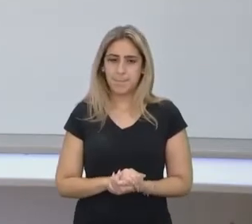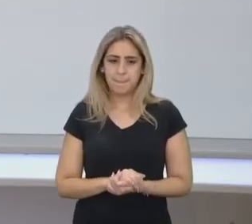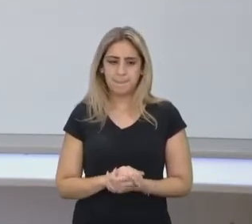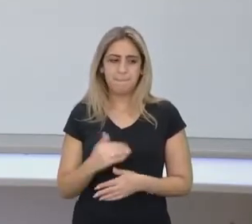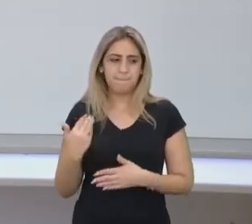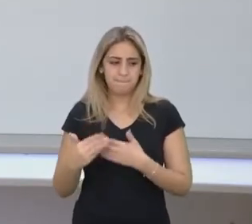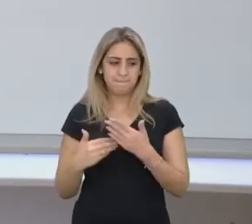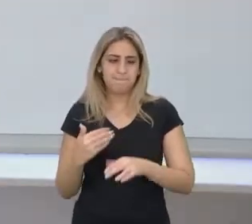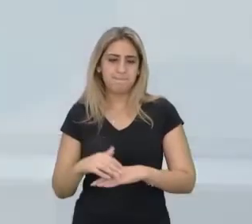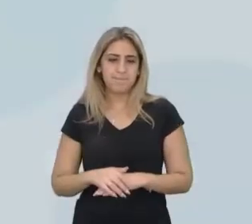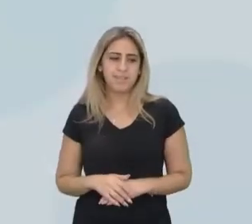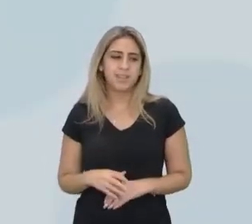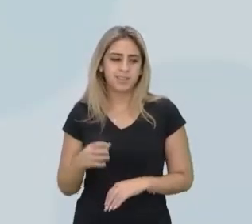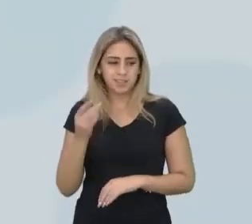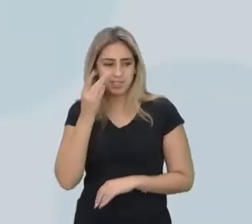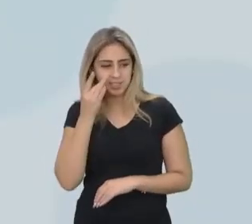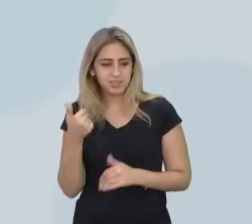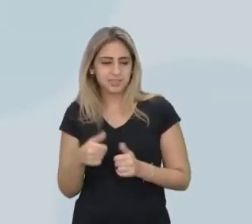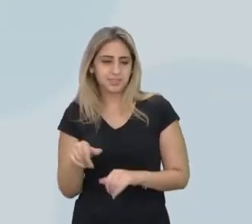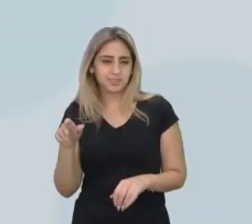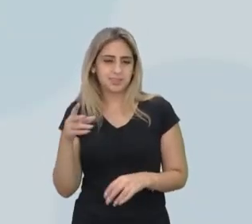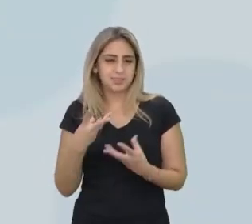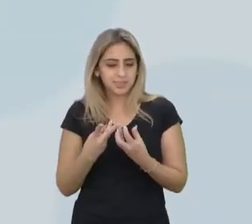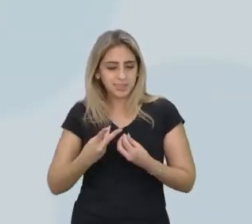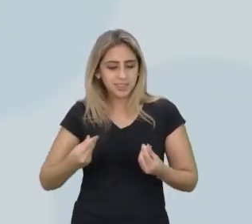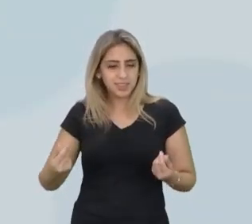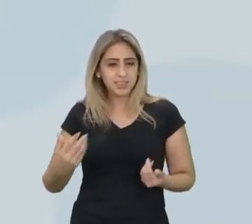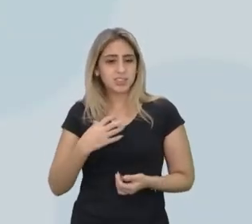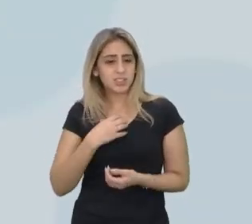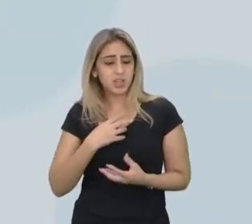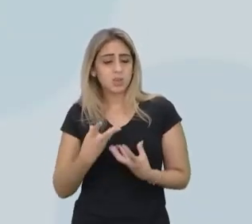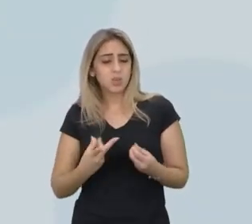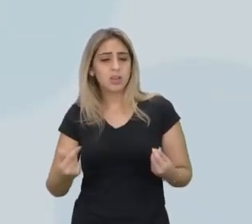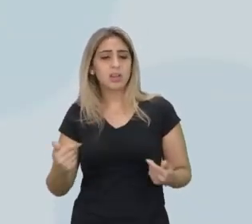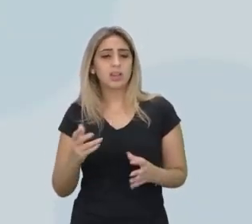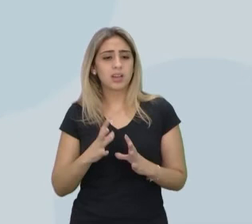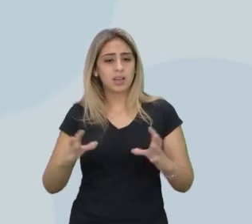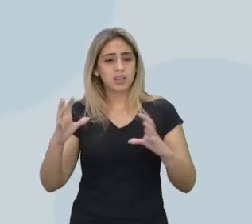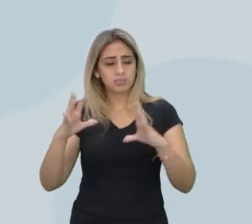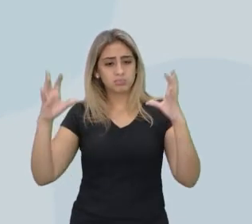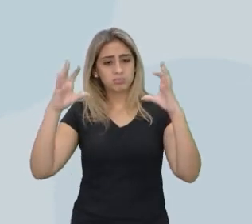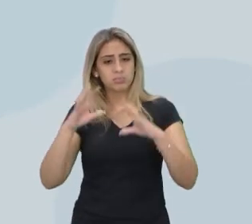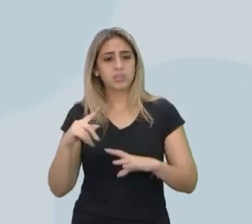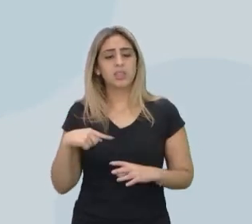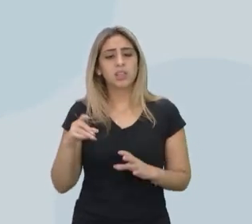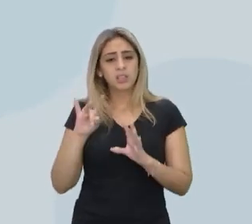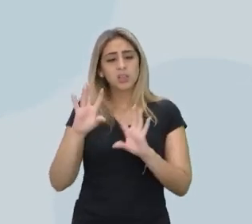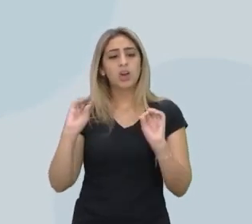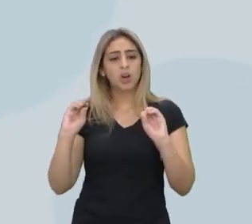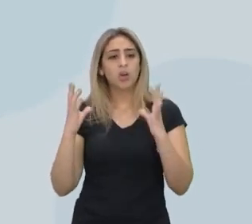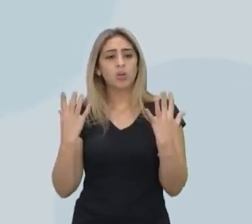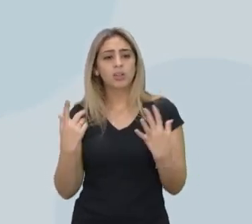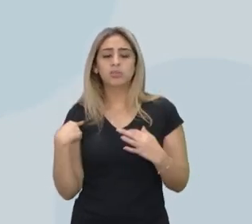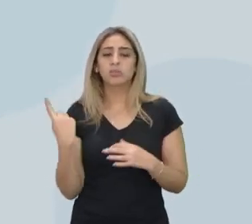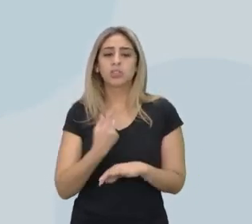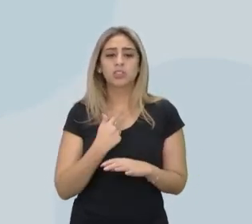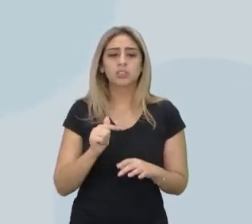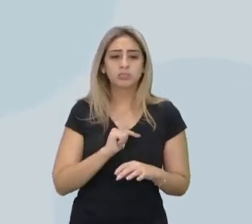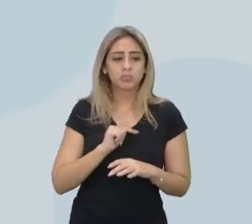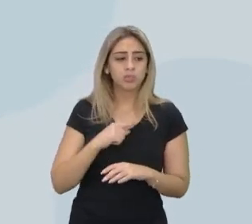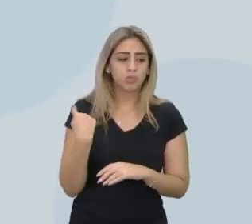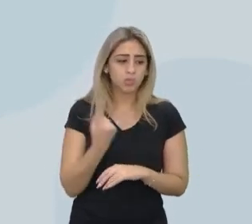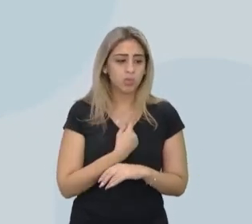meu metano, ele está no estado gasoso. E essa queima, ela só acontece porque a gente tem o